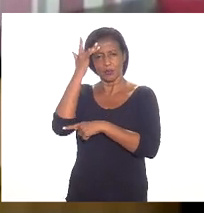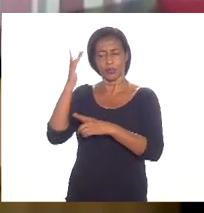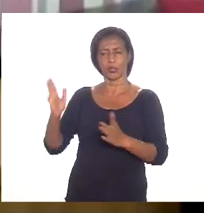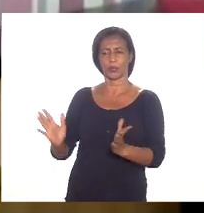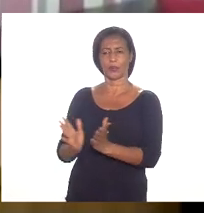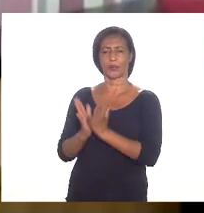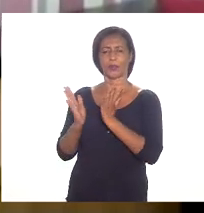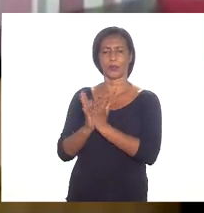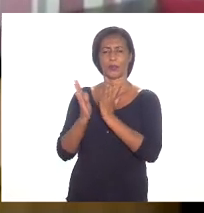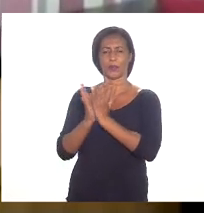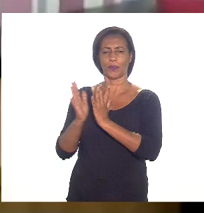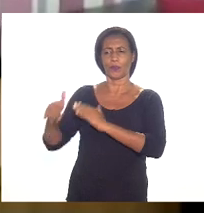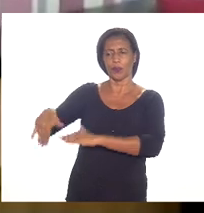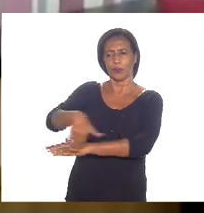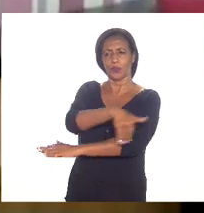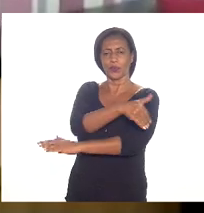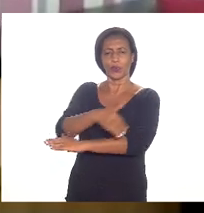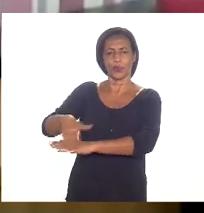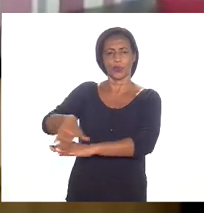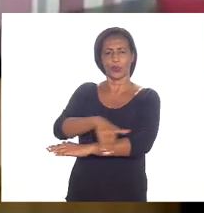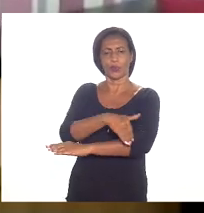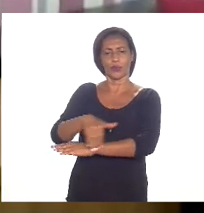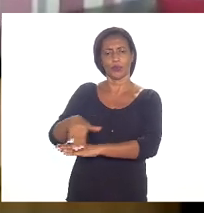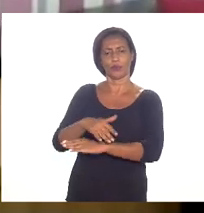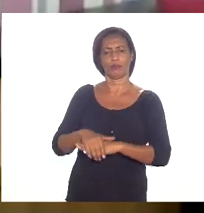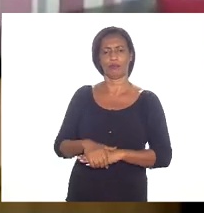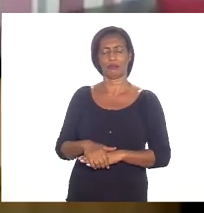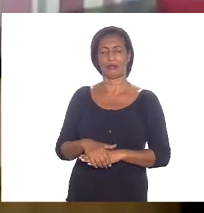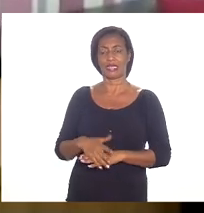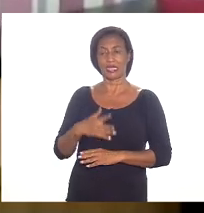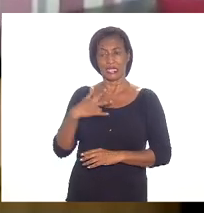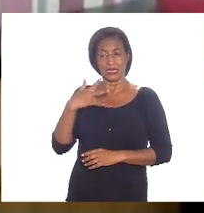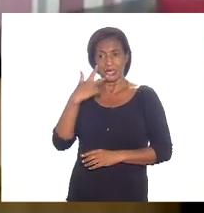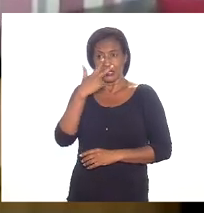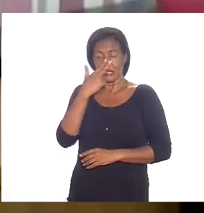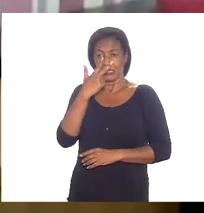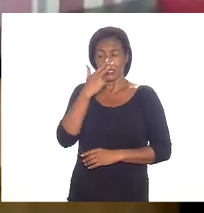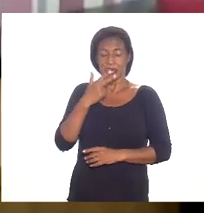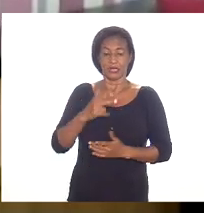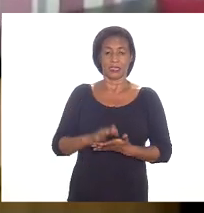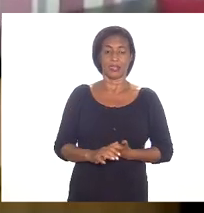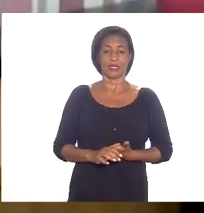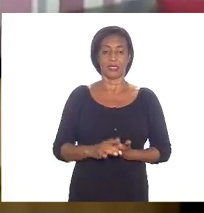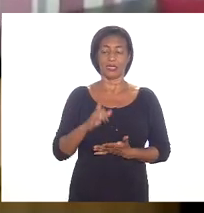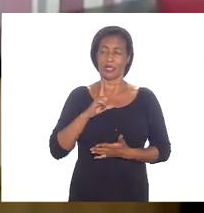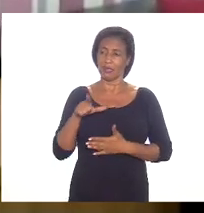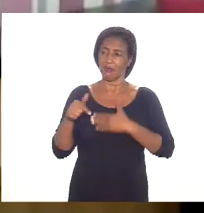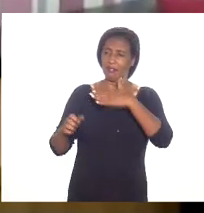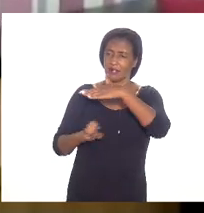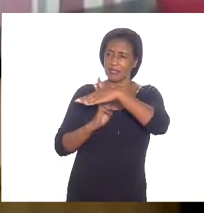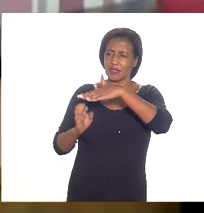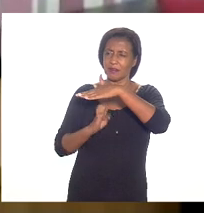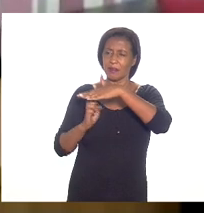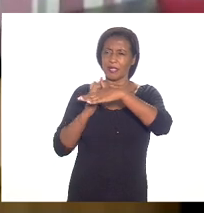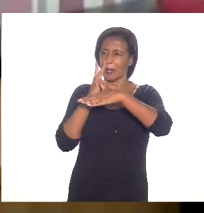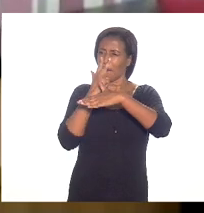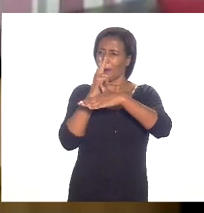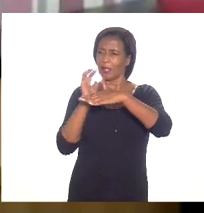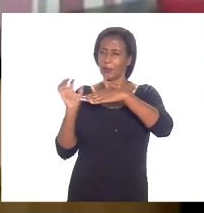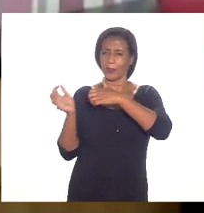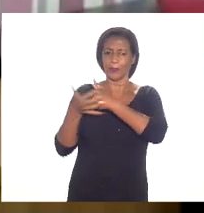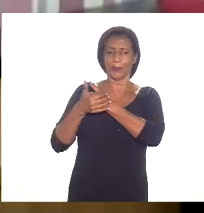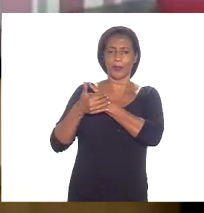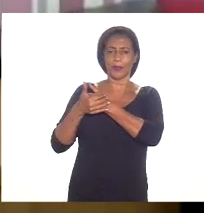que a população acolhida em situação de rua. E eu percebi que essas empresas continuam no anonimato, do